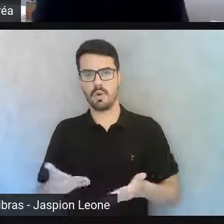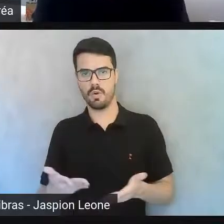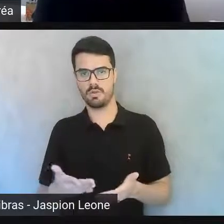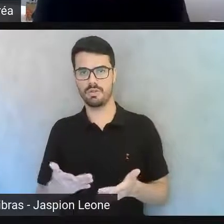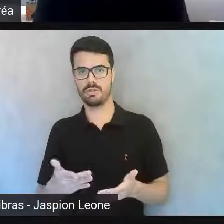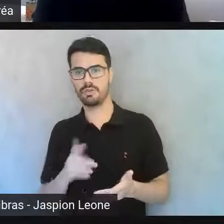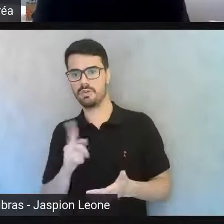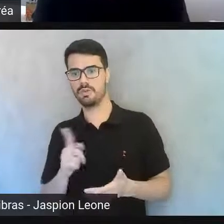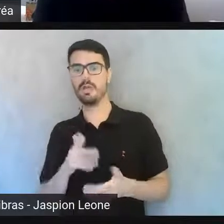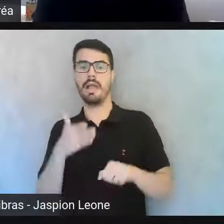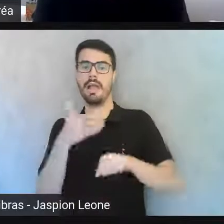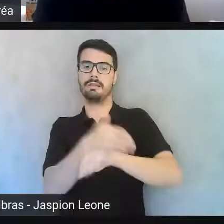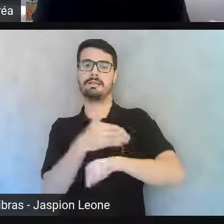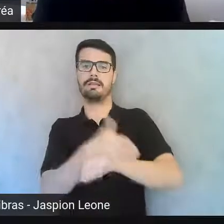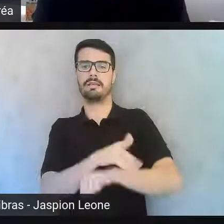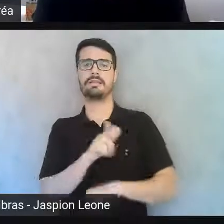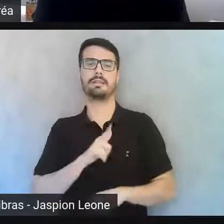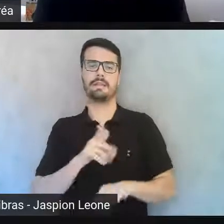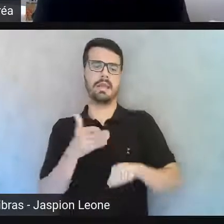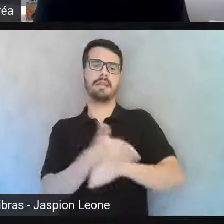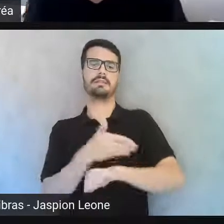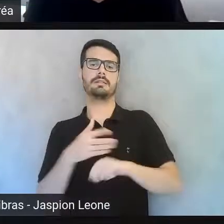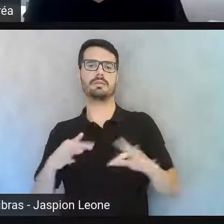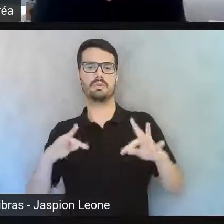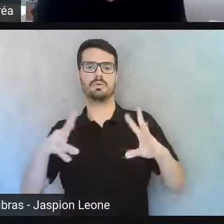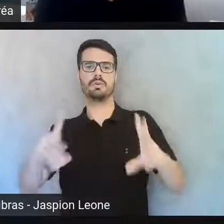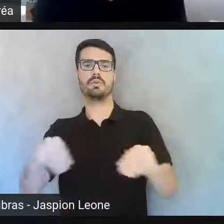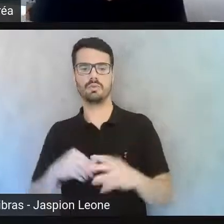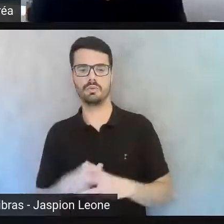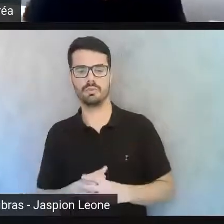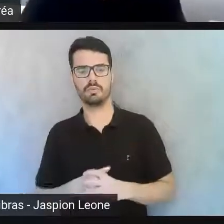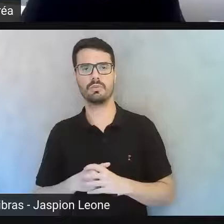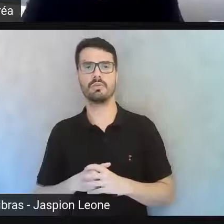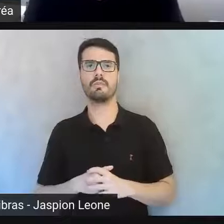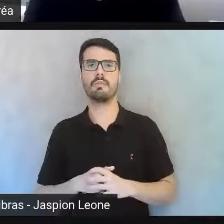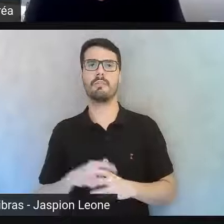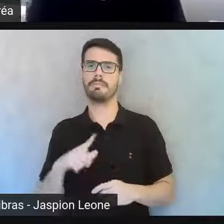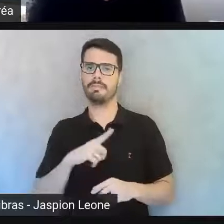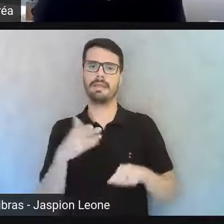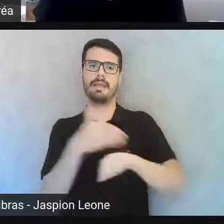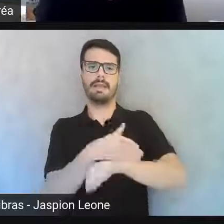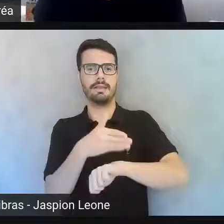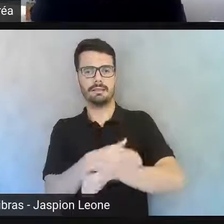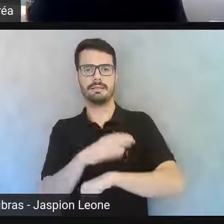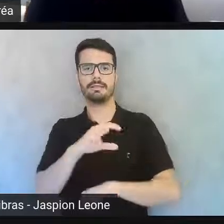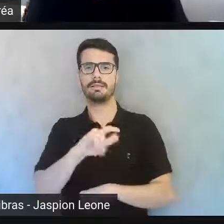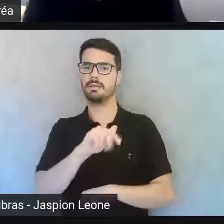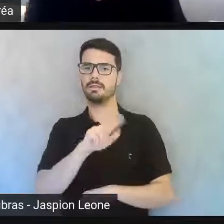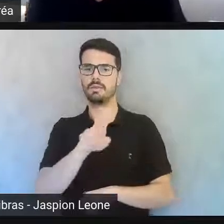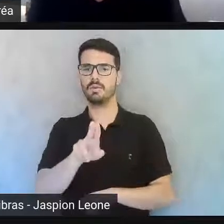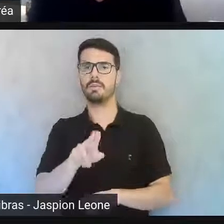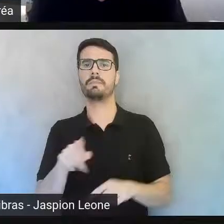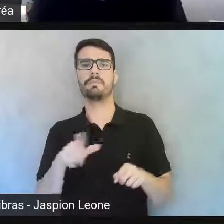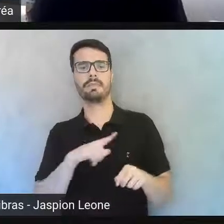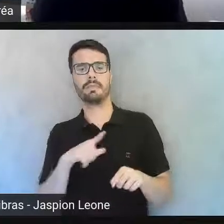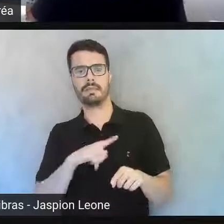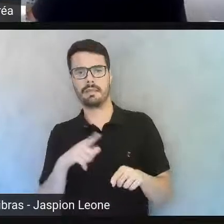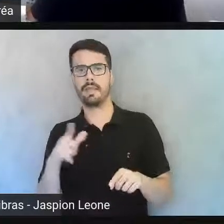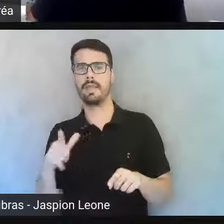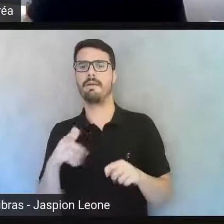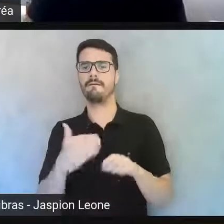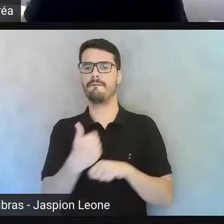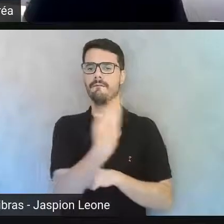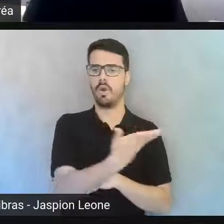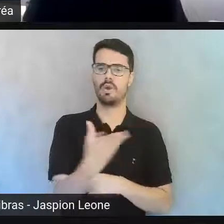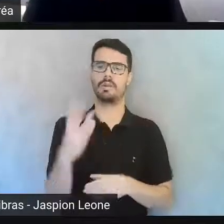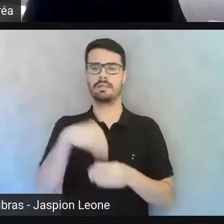Ele tem acesso a todos, né? Tem live o tempo todo, tem acesso à controladoria interna, tem acesso à controladoria externa, tem